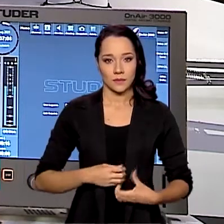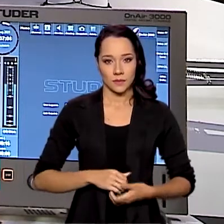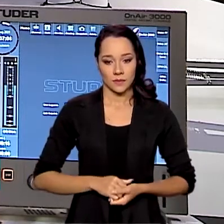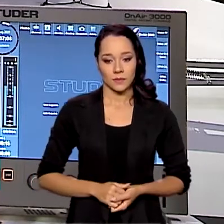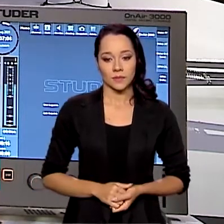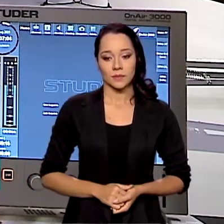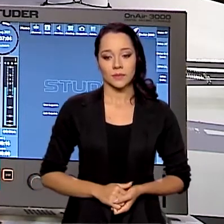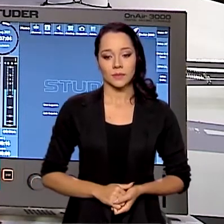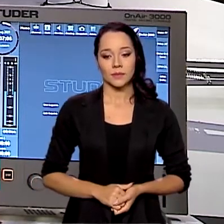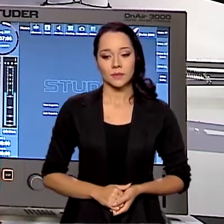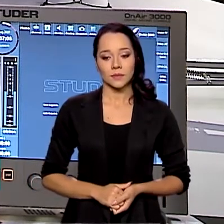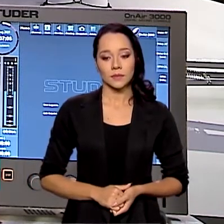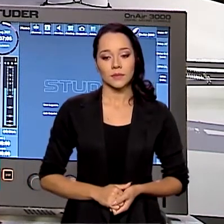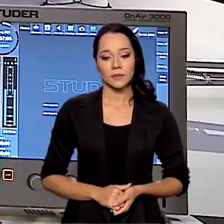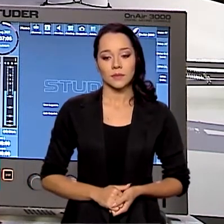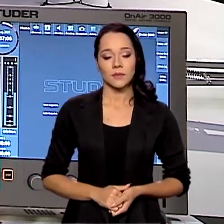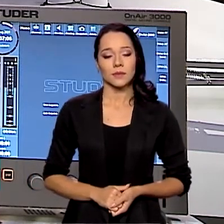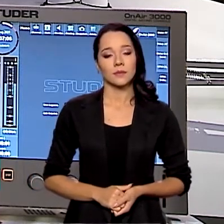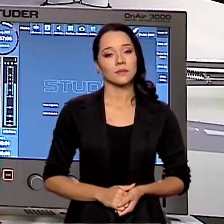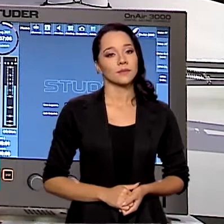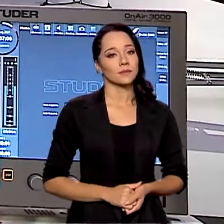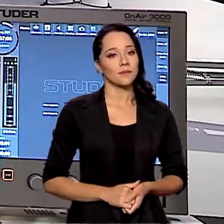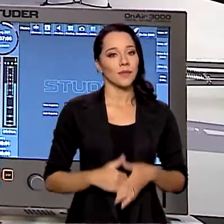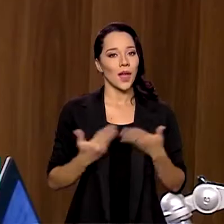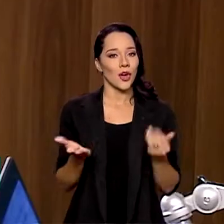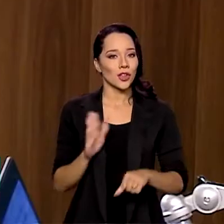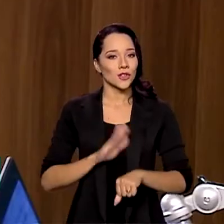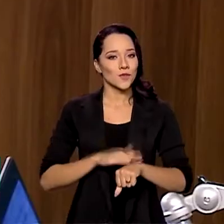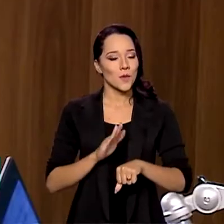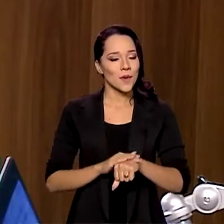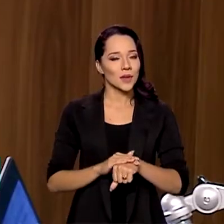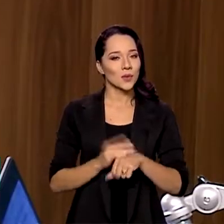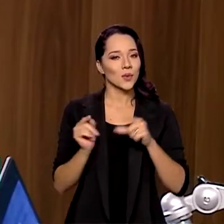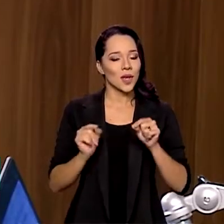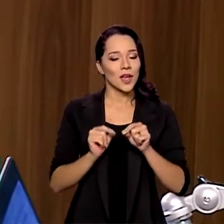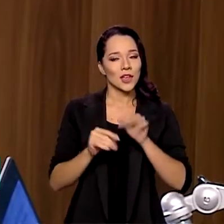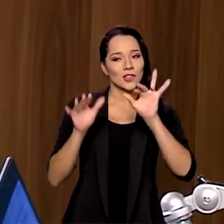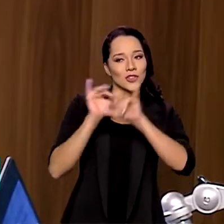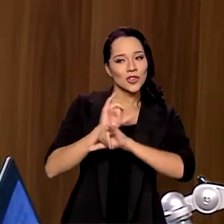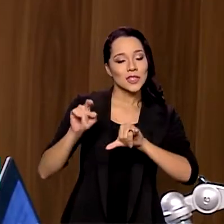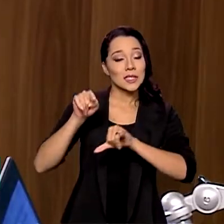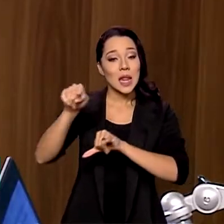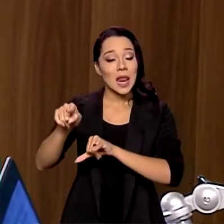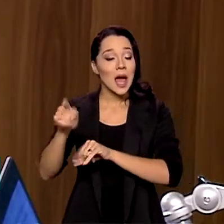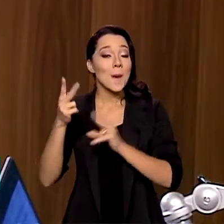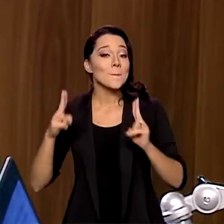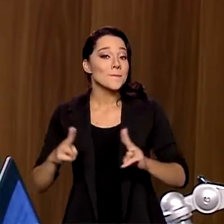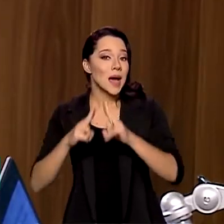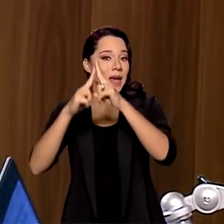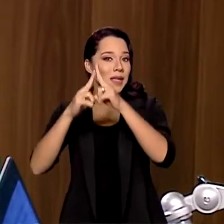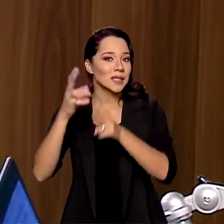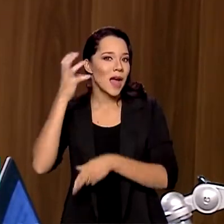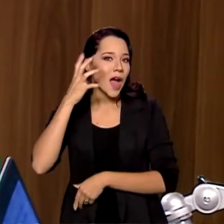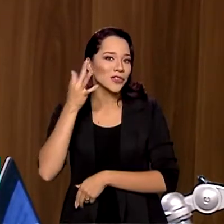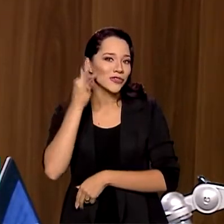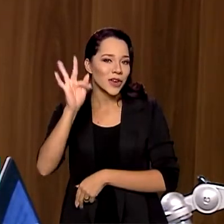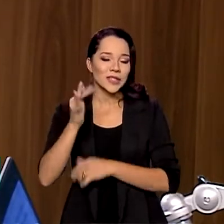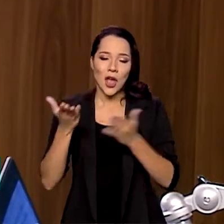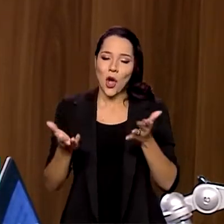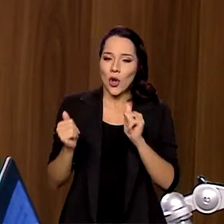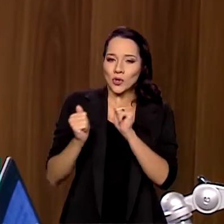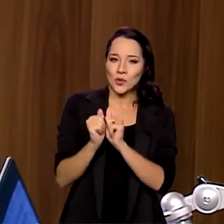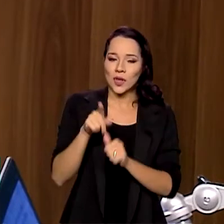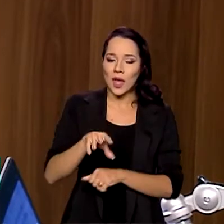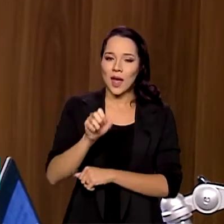Repórter Nacional. Chegou o nosso momento de irmos até Paris, nos estúdios da Rádio França Internacional. Quem está com a gente hoje